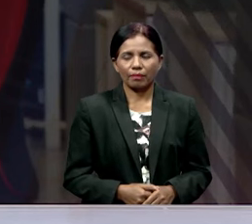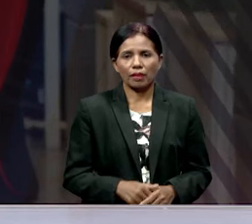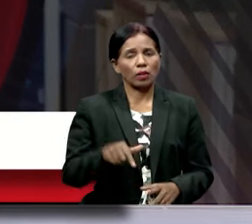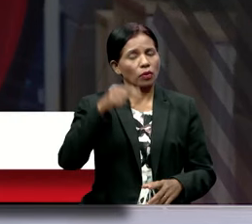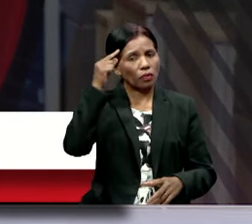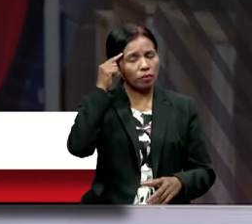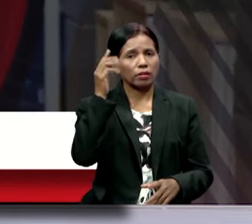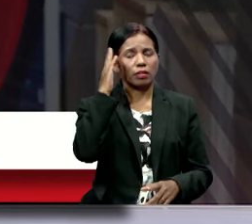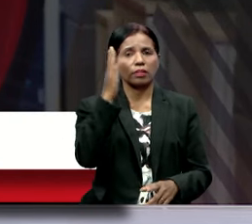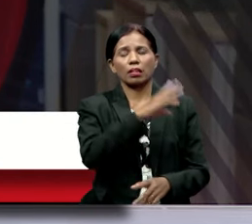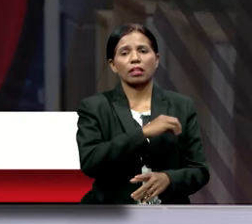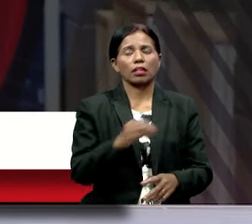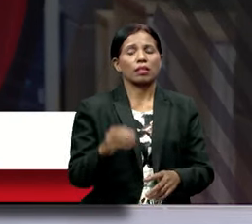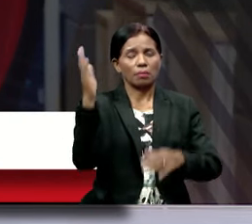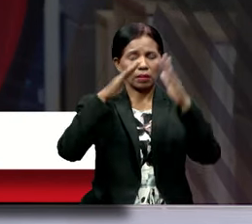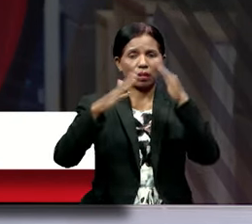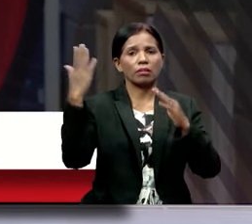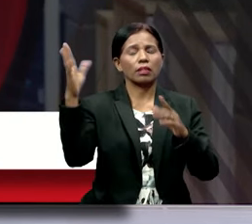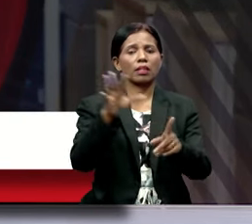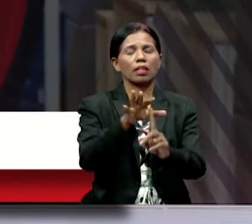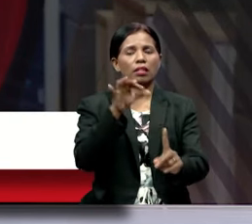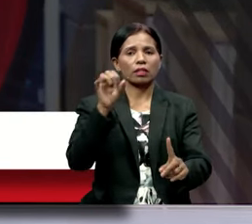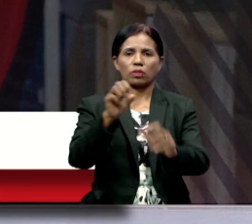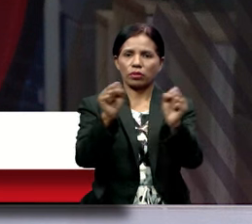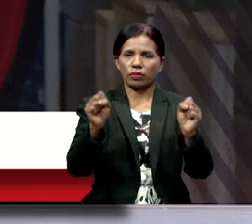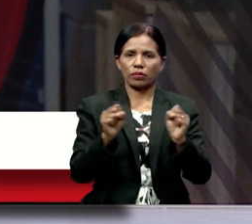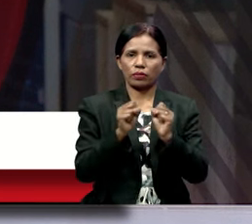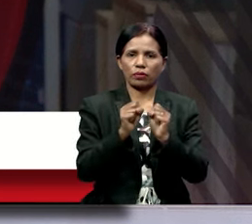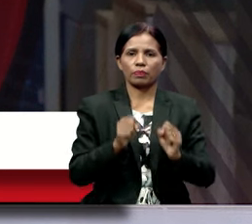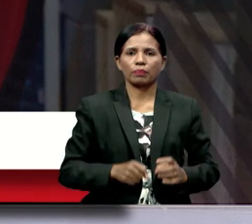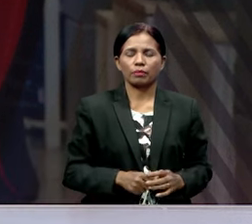governo justifica a falha no acontece e a eleição a soco.